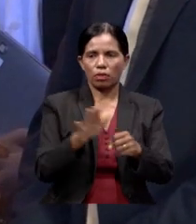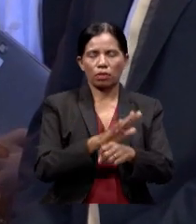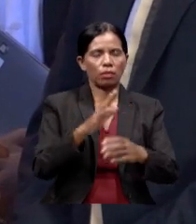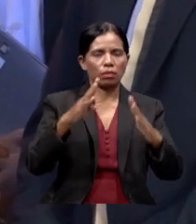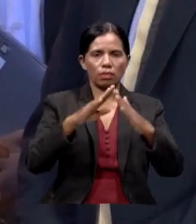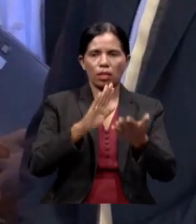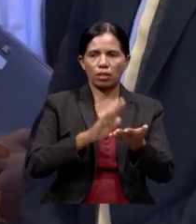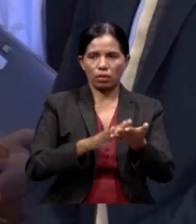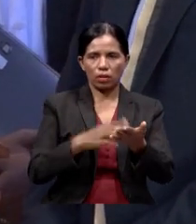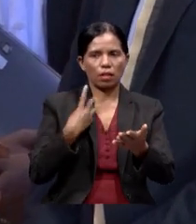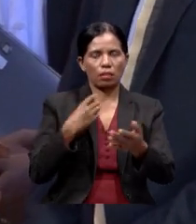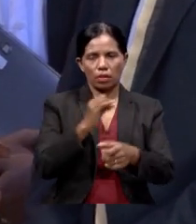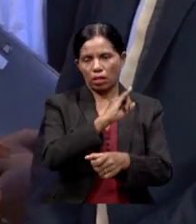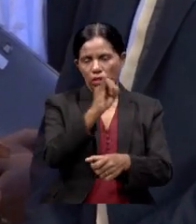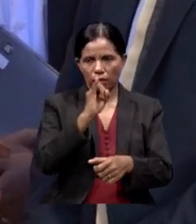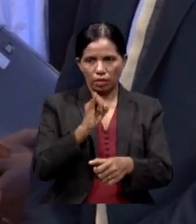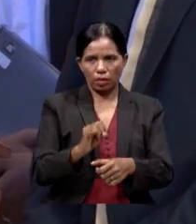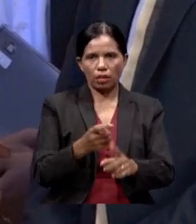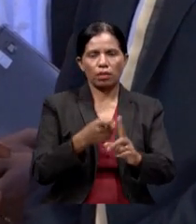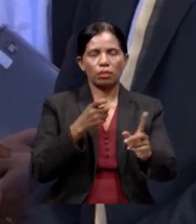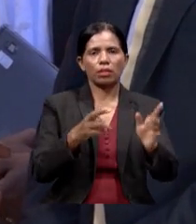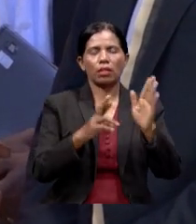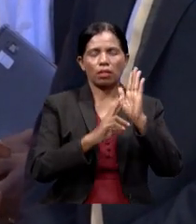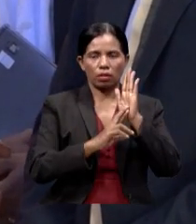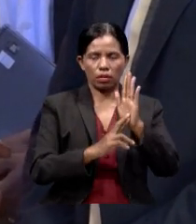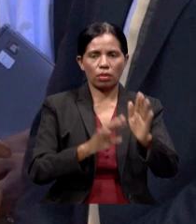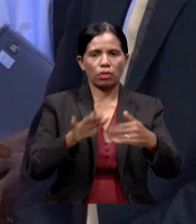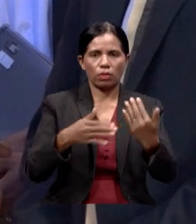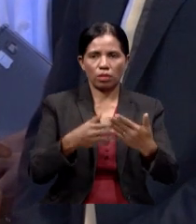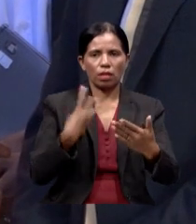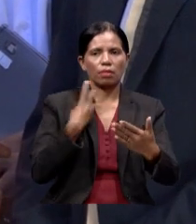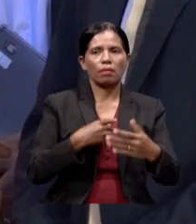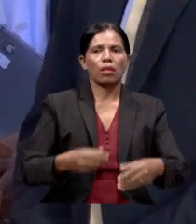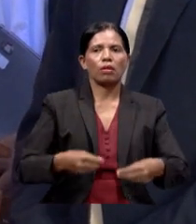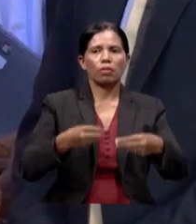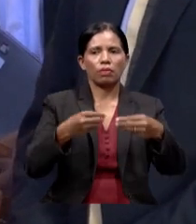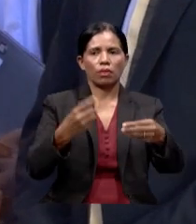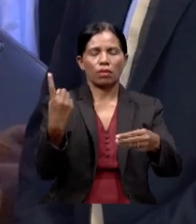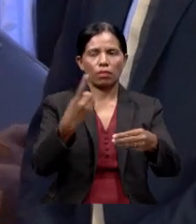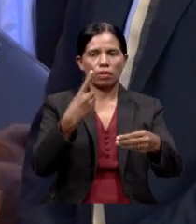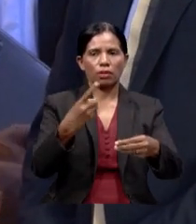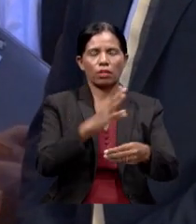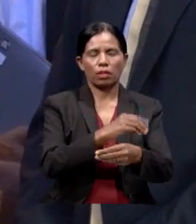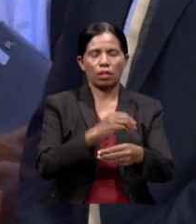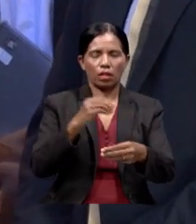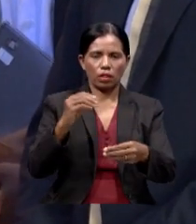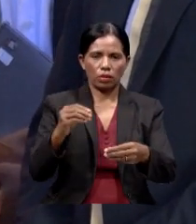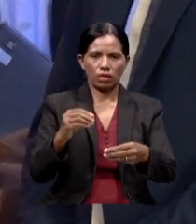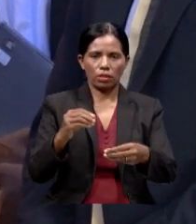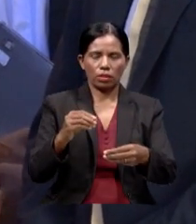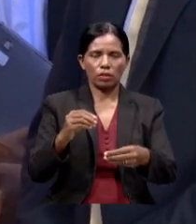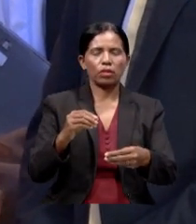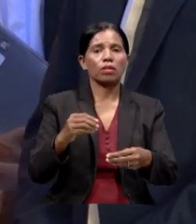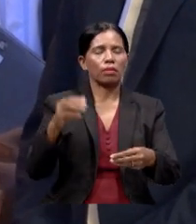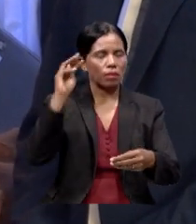hotu maka ami identifica. Então, liu se recomendação hierak me hotu atu bele fo alerta na fatin ba parte relevante sira, atu bele